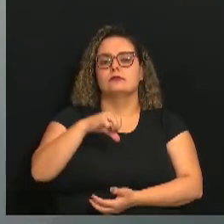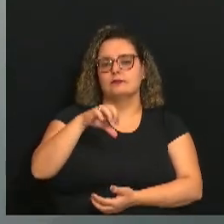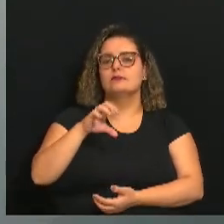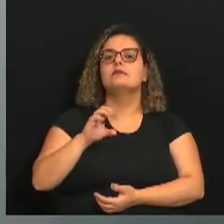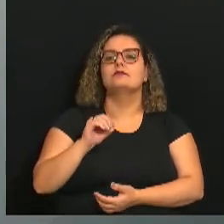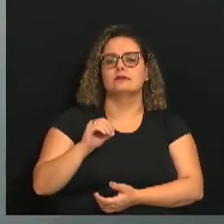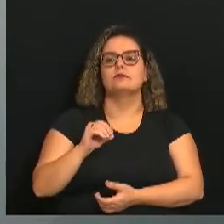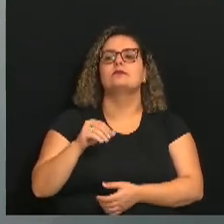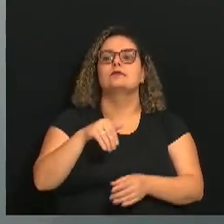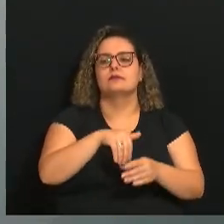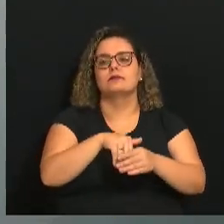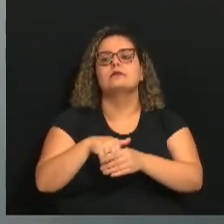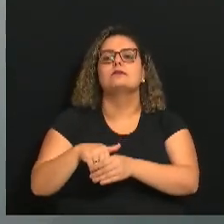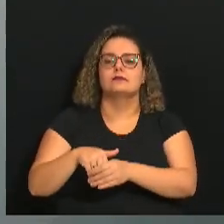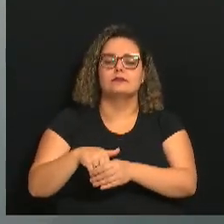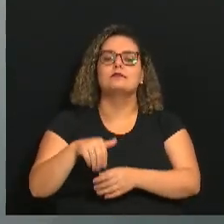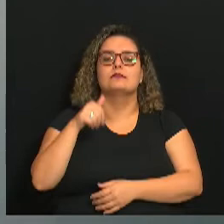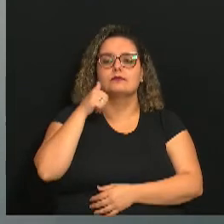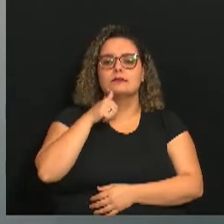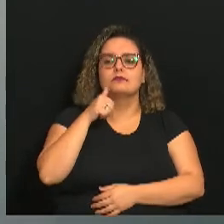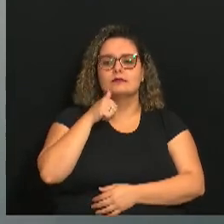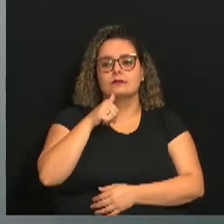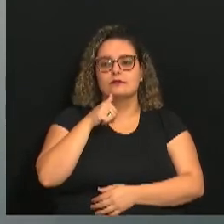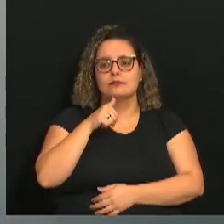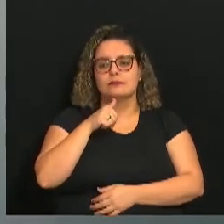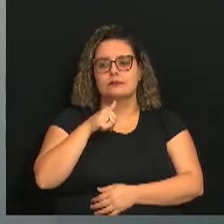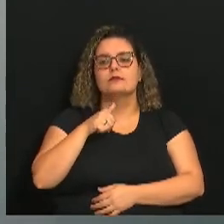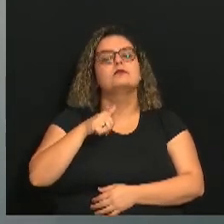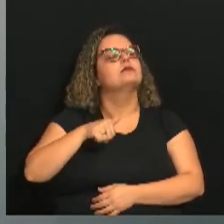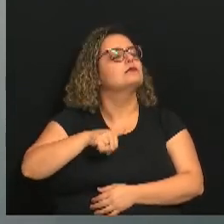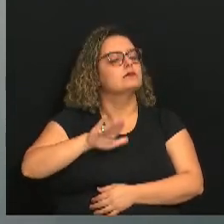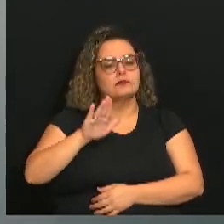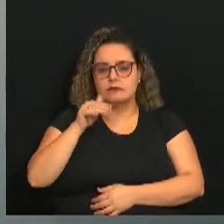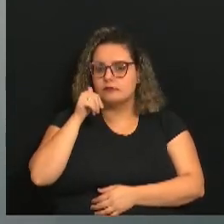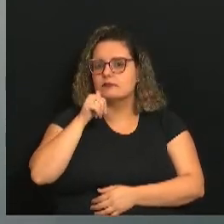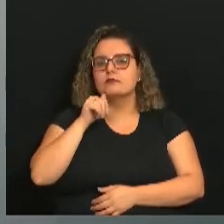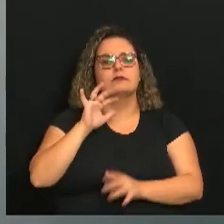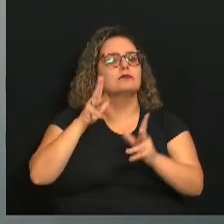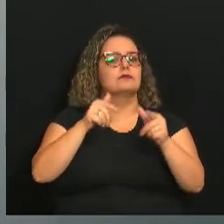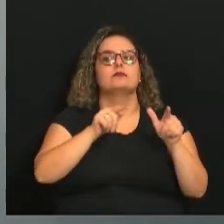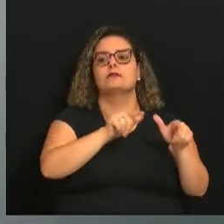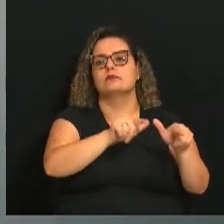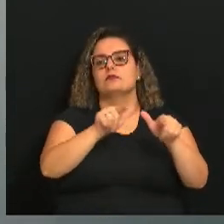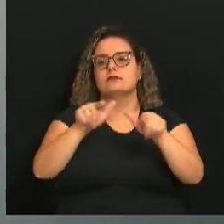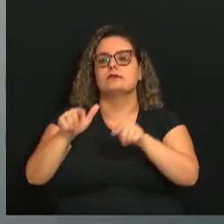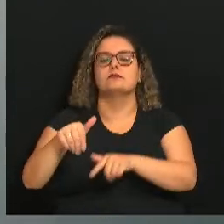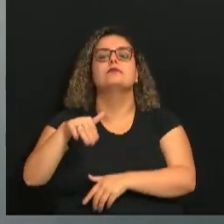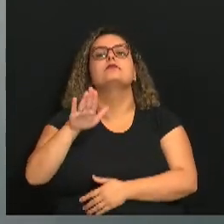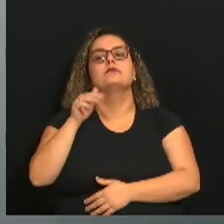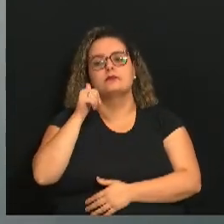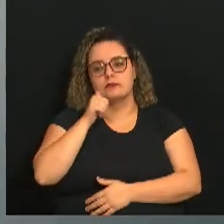voto feminino e por mais mulheres em todos os lugares, por mais mulheres